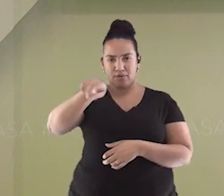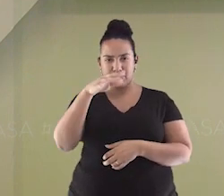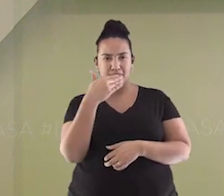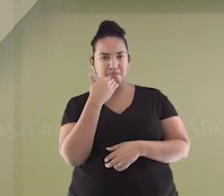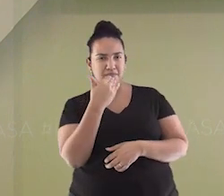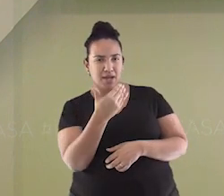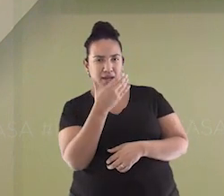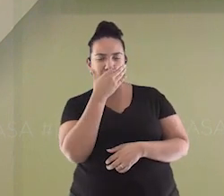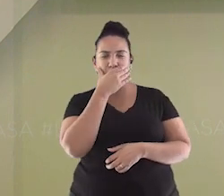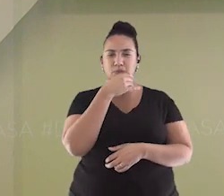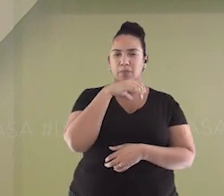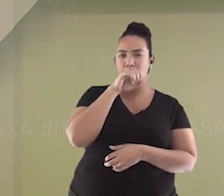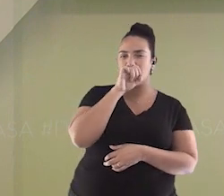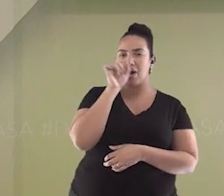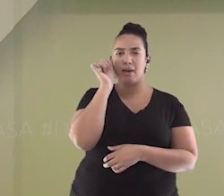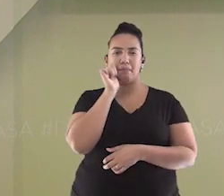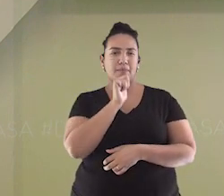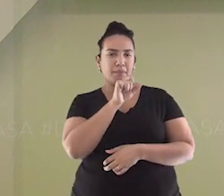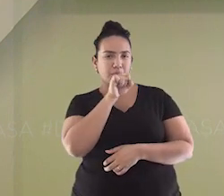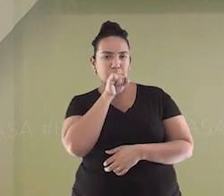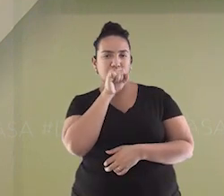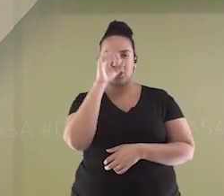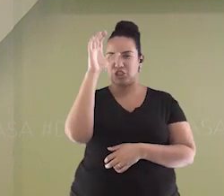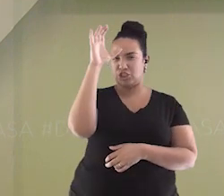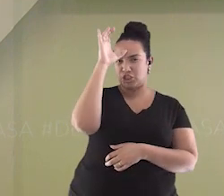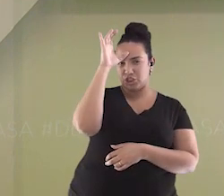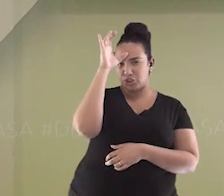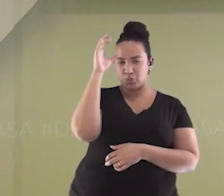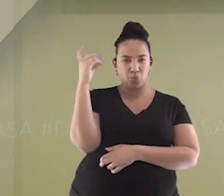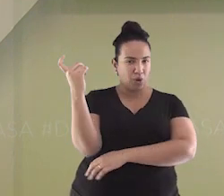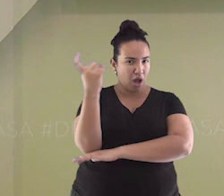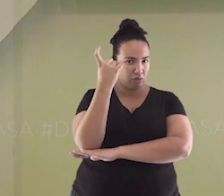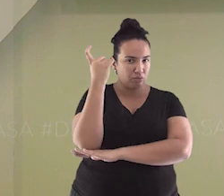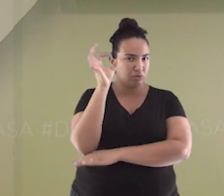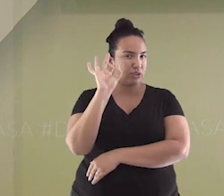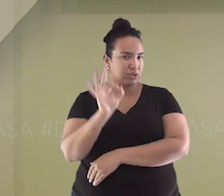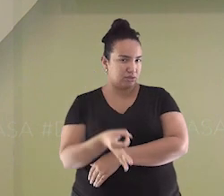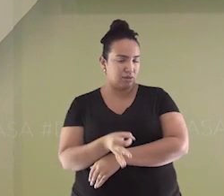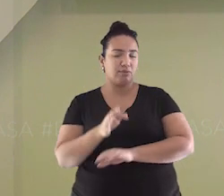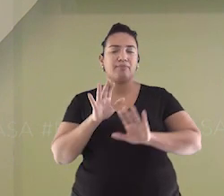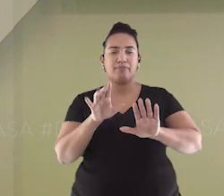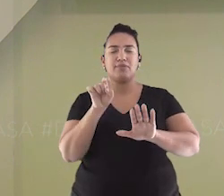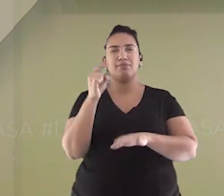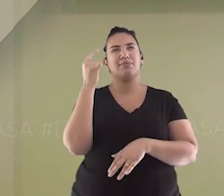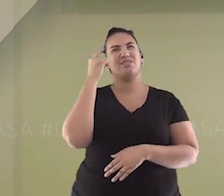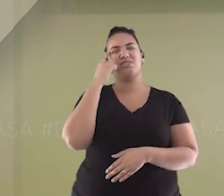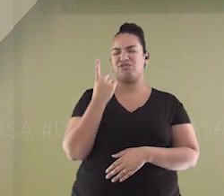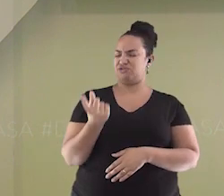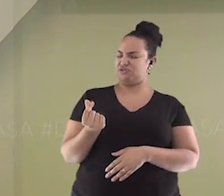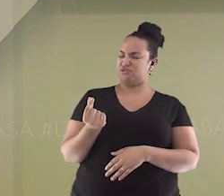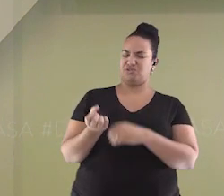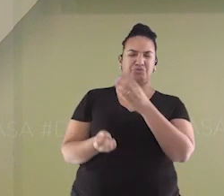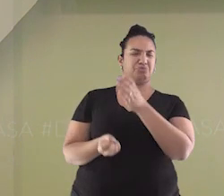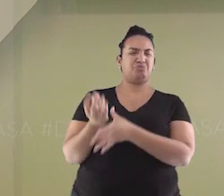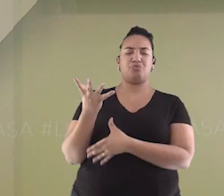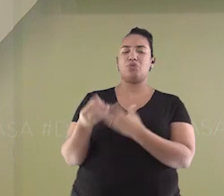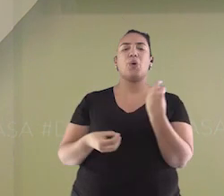sua mãe, seu pai, seu tio ou um responsável, certo? Você já deve se perguntado, de onde vem o